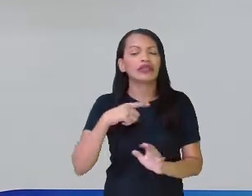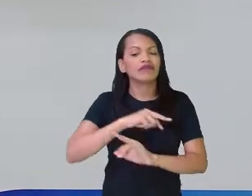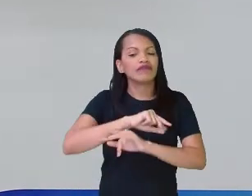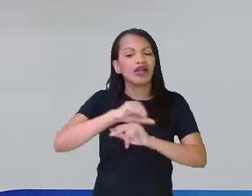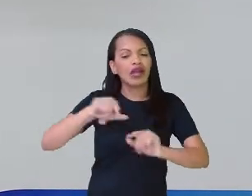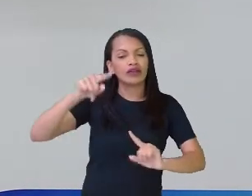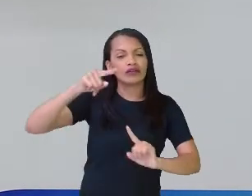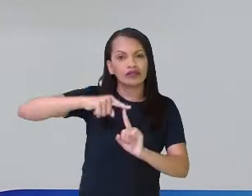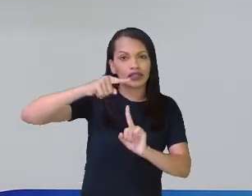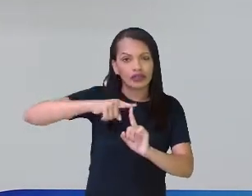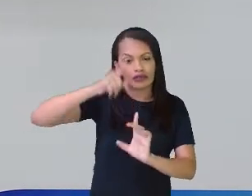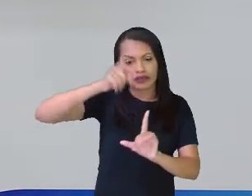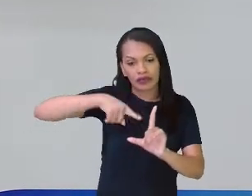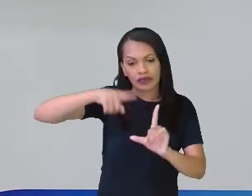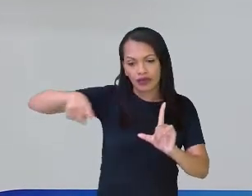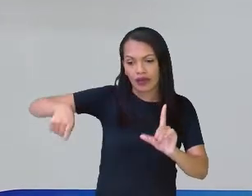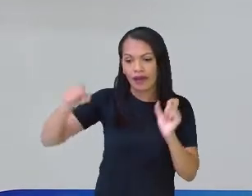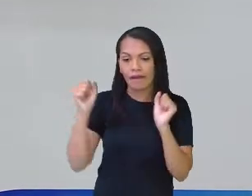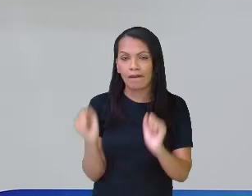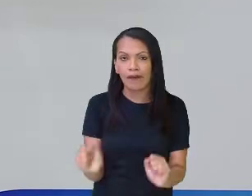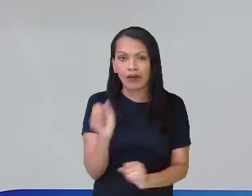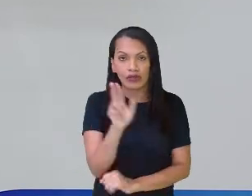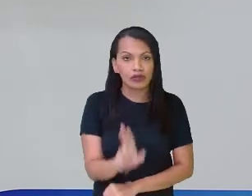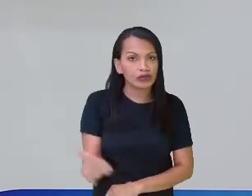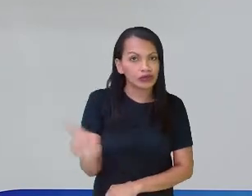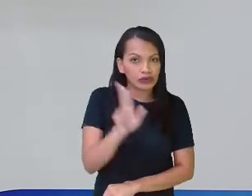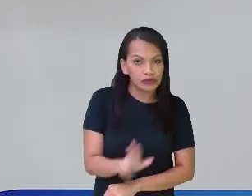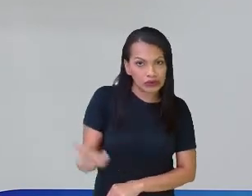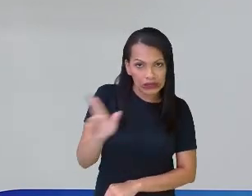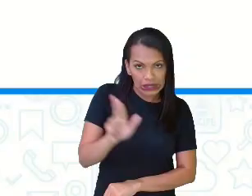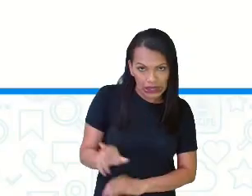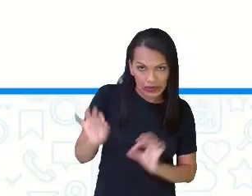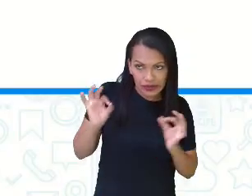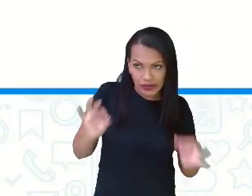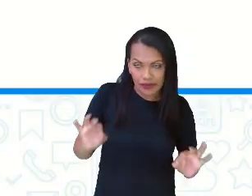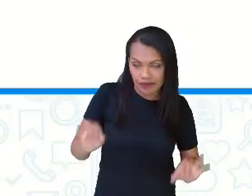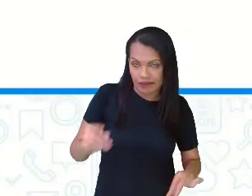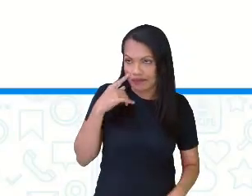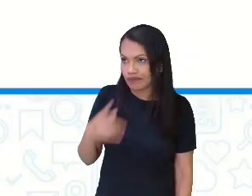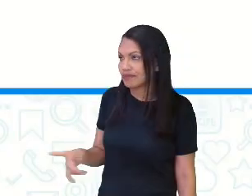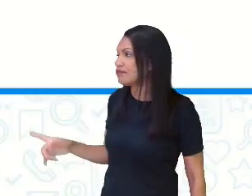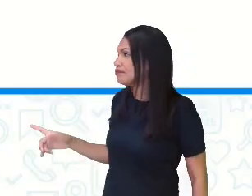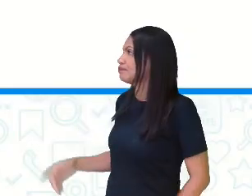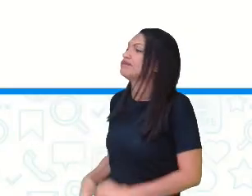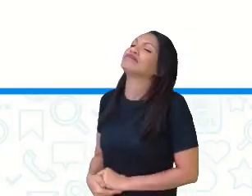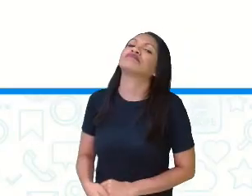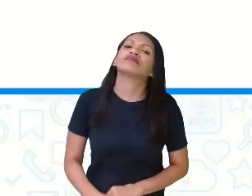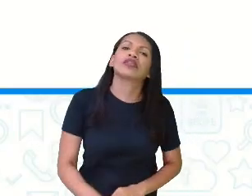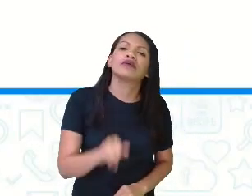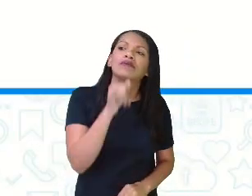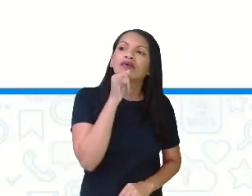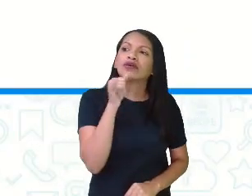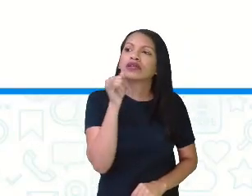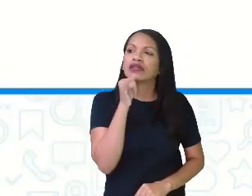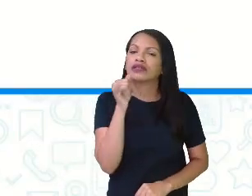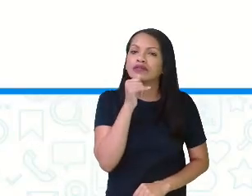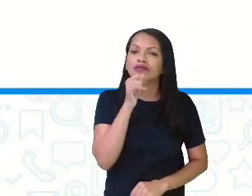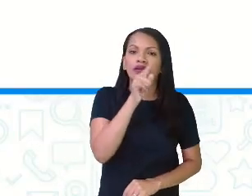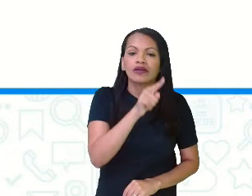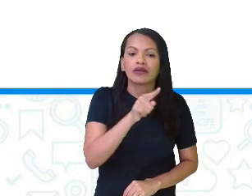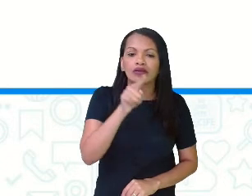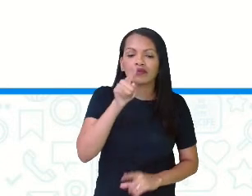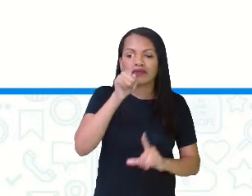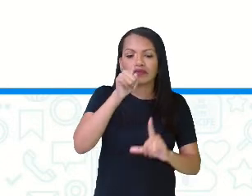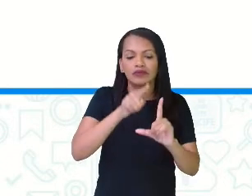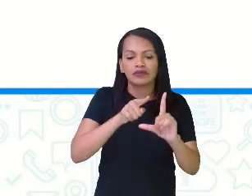de gráfico, onde eu posso utilizar em diversas situações. Esse gráfico, por exemplo, de linha, vocês vão